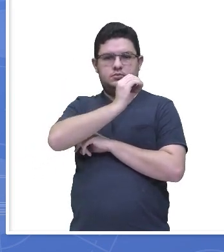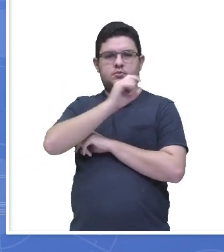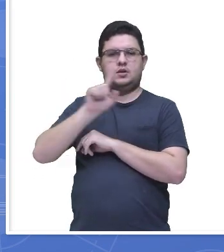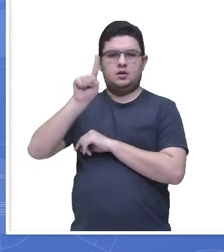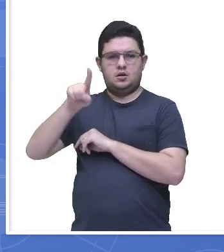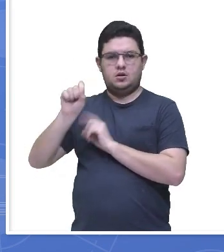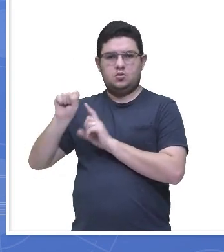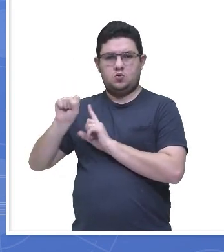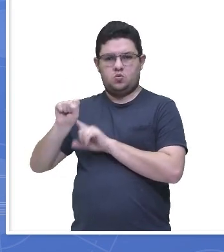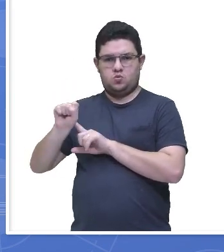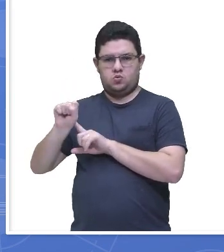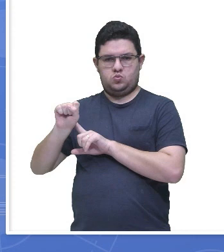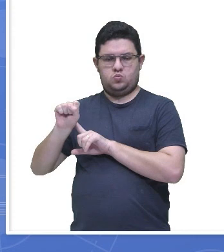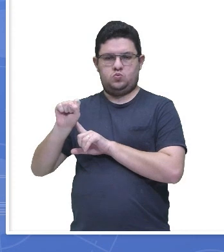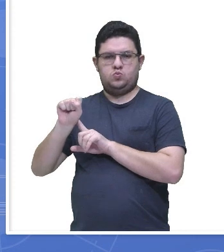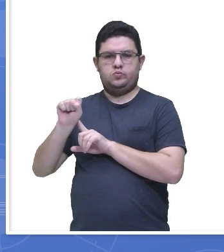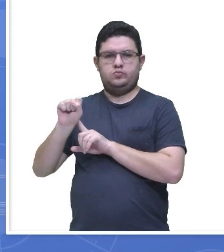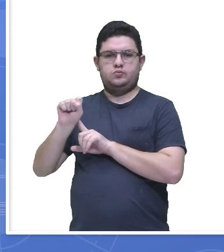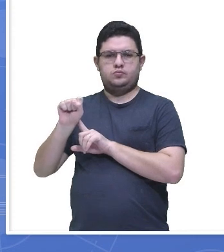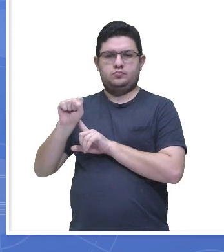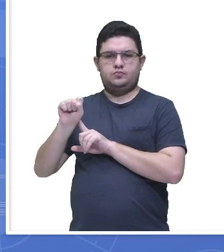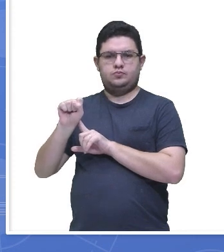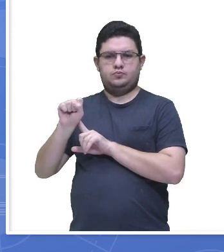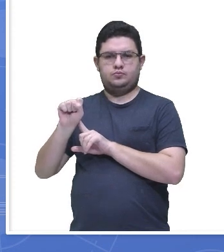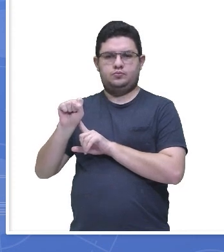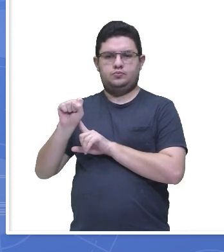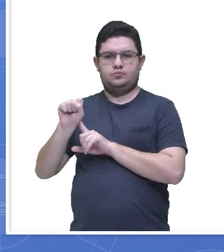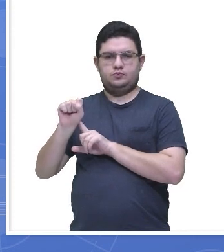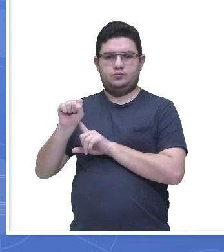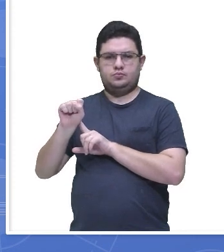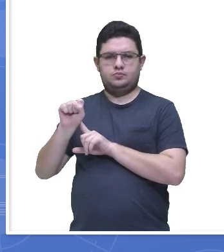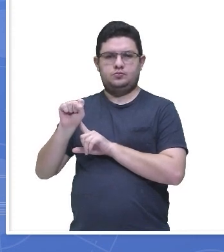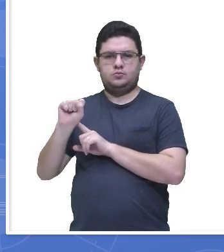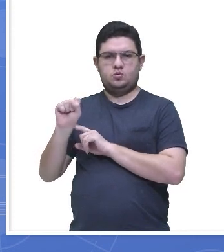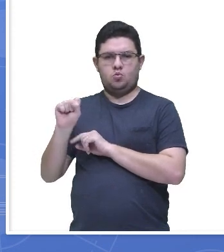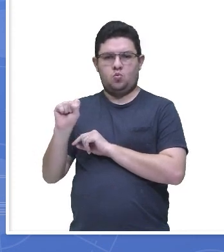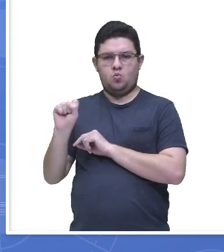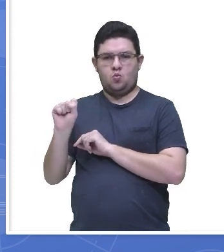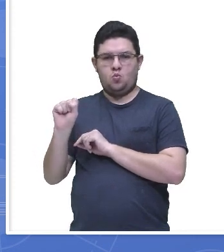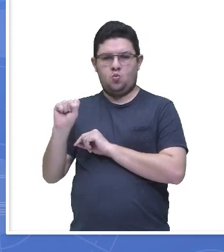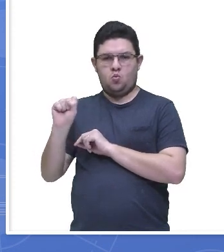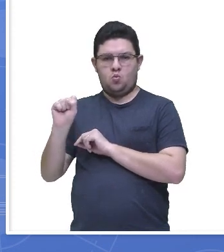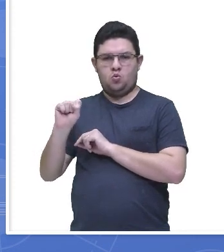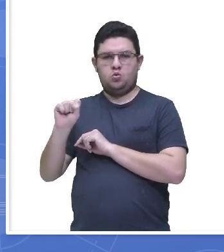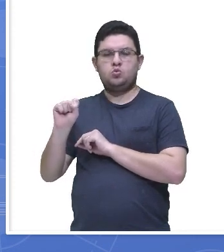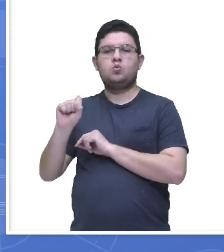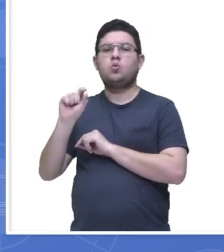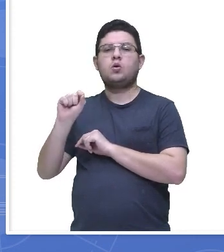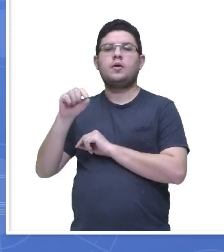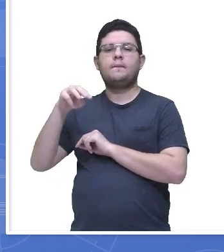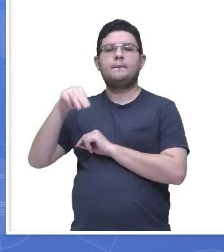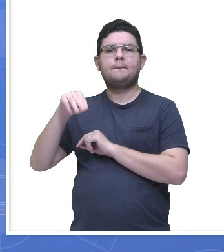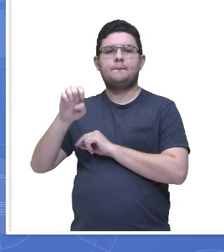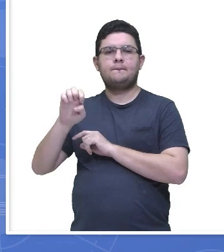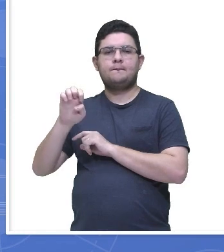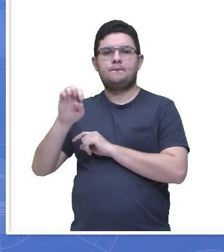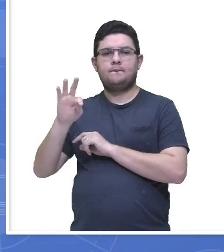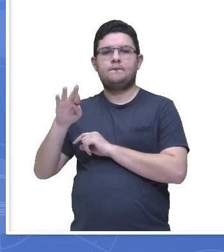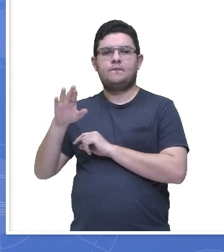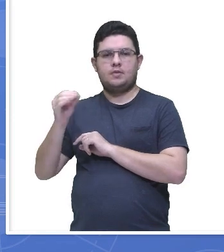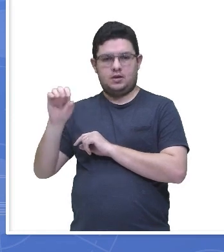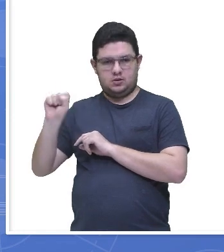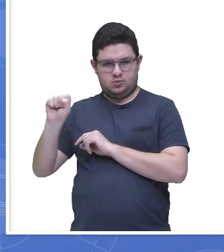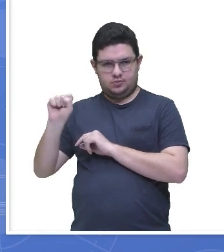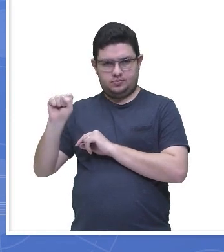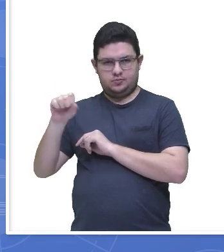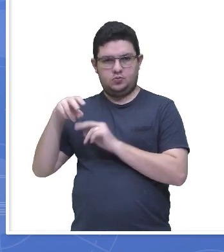ela vale, o S0, ela vale 8 metros, tá? 8 metros, porque o espaço aqui está em